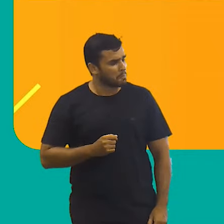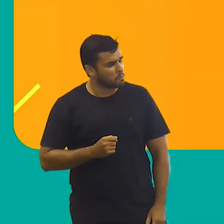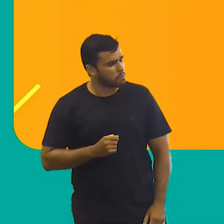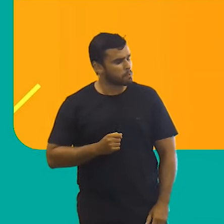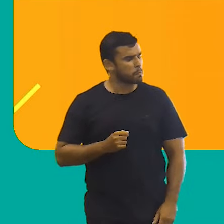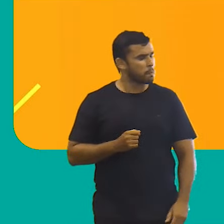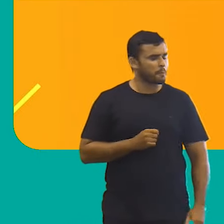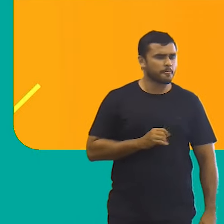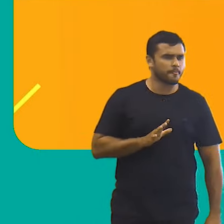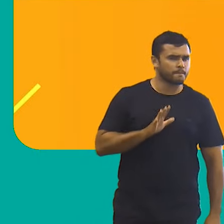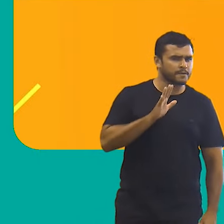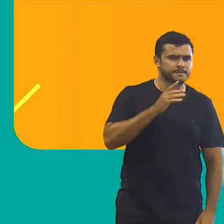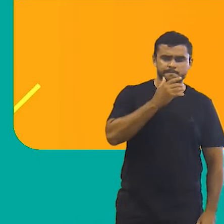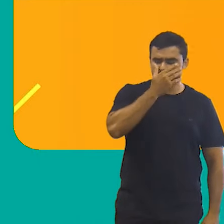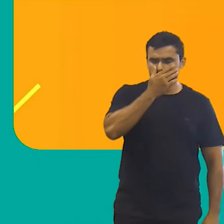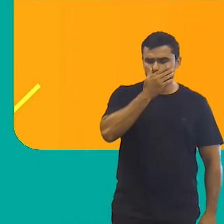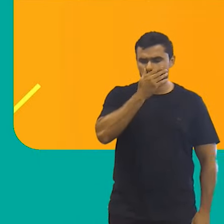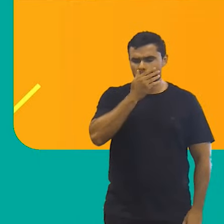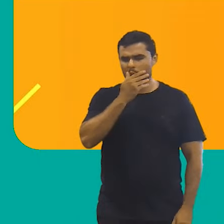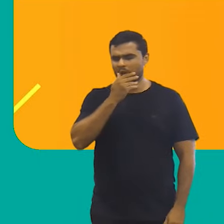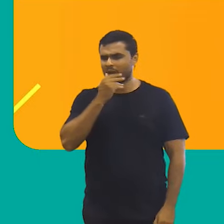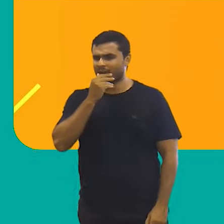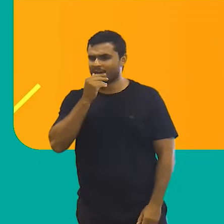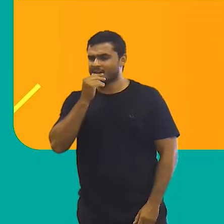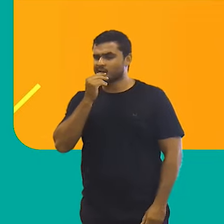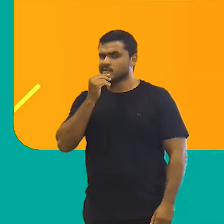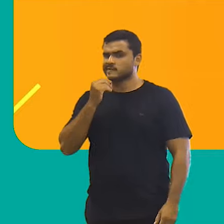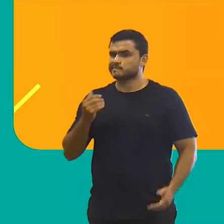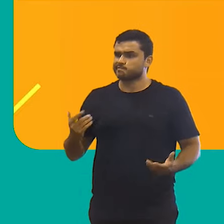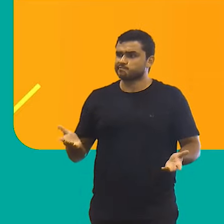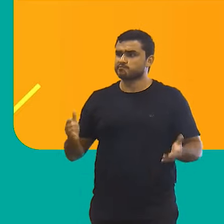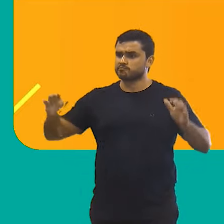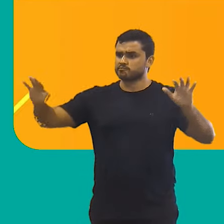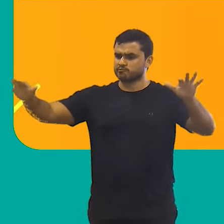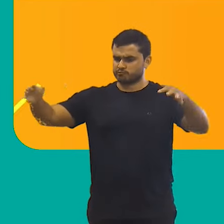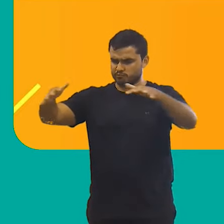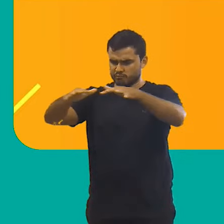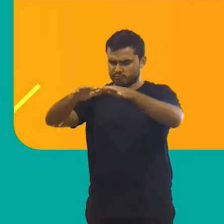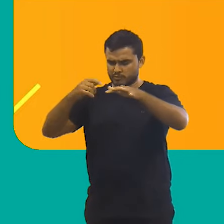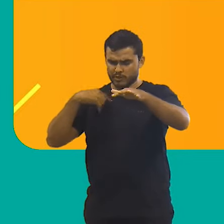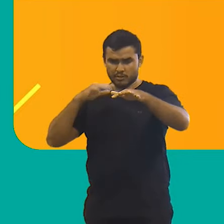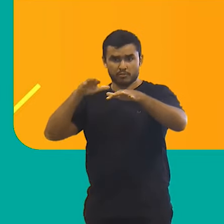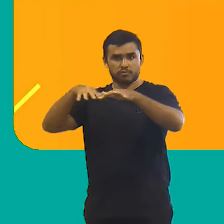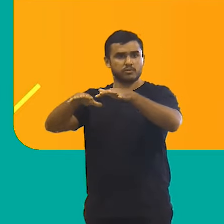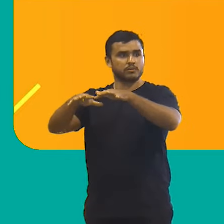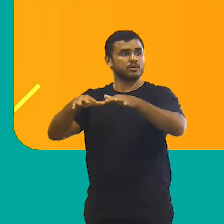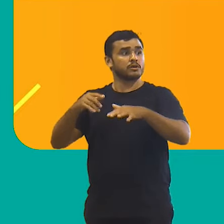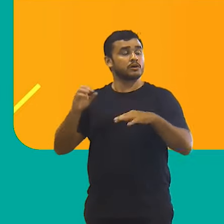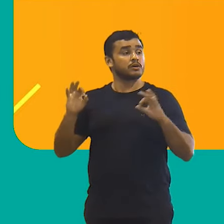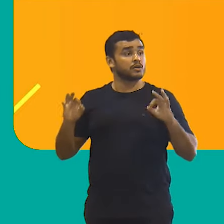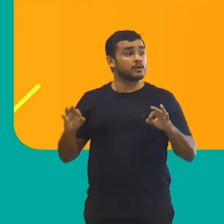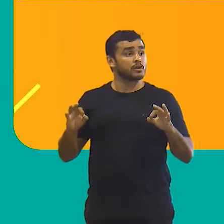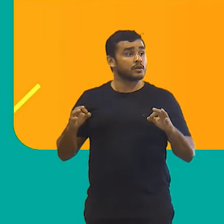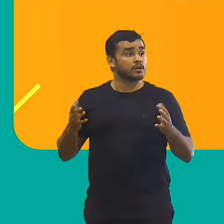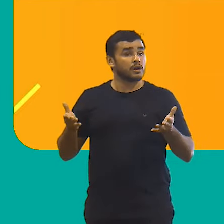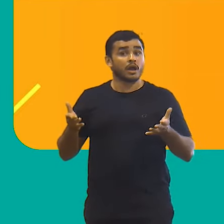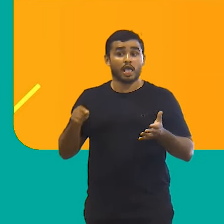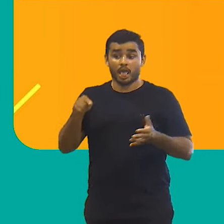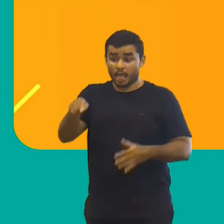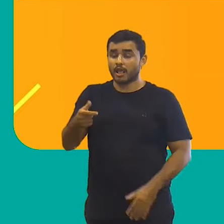Agora tem um problema. Onde é que essas ondas vão se encontrar para poder interferir? No